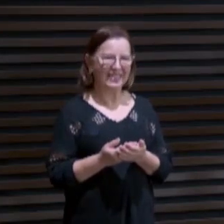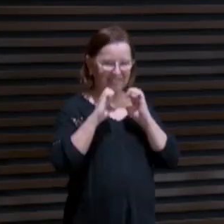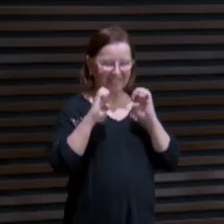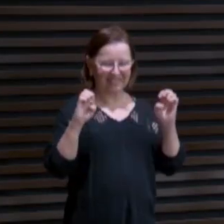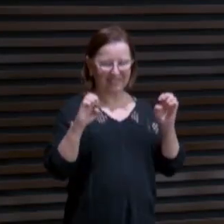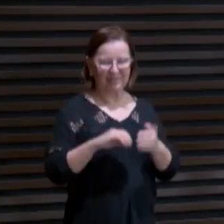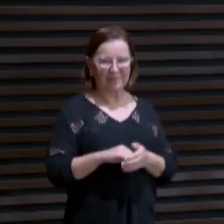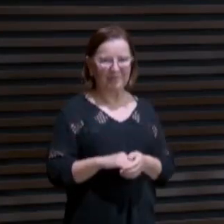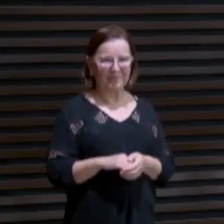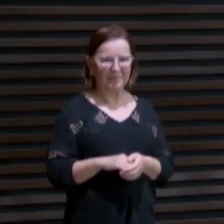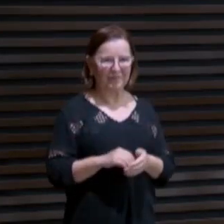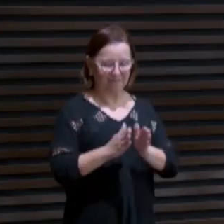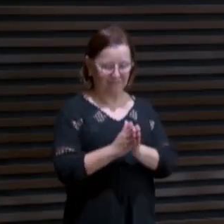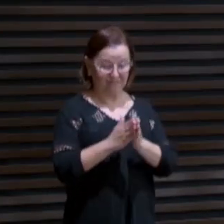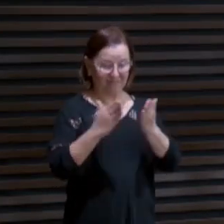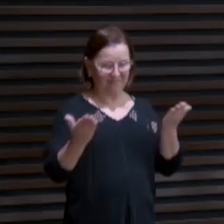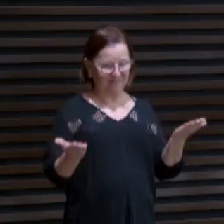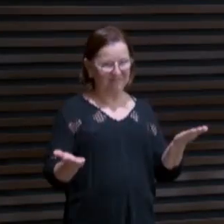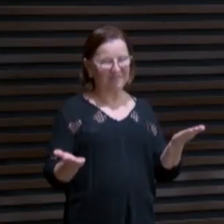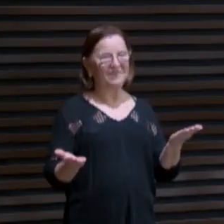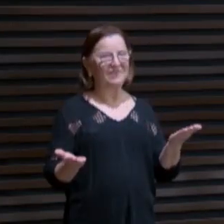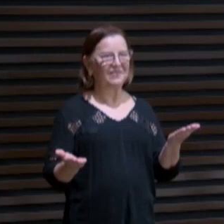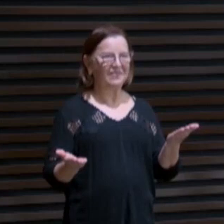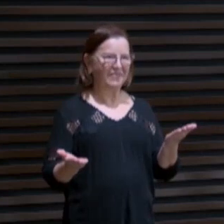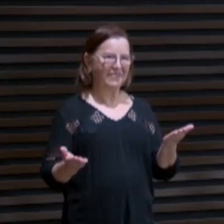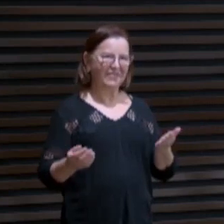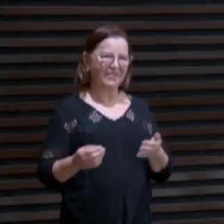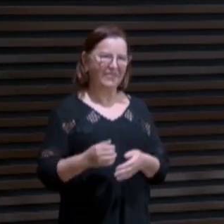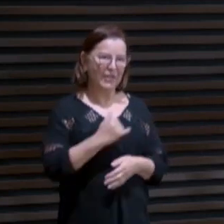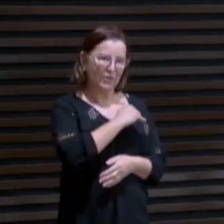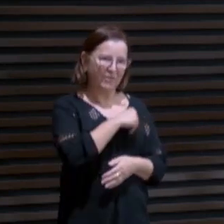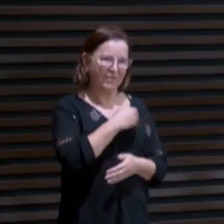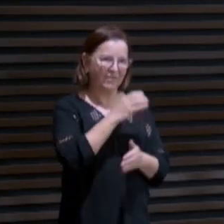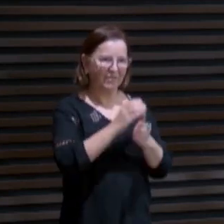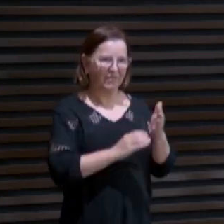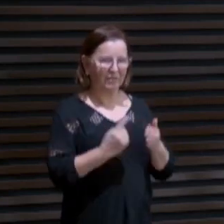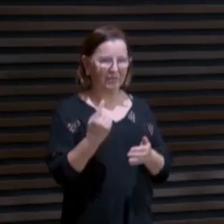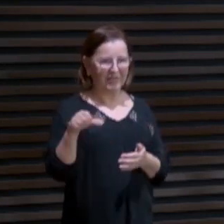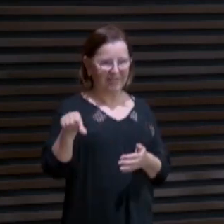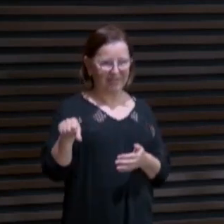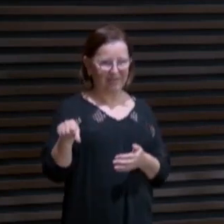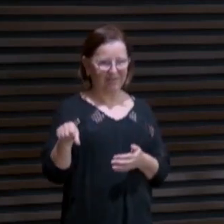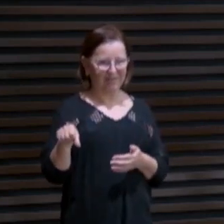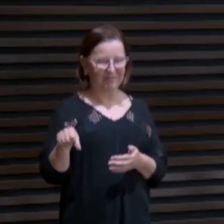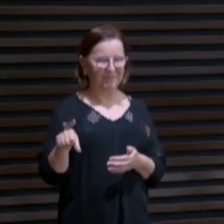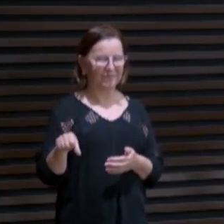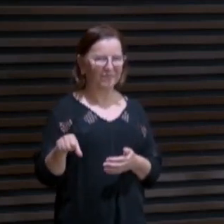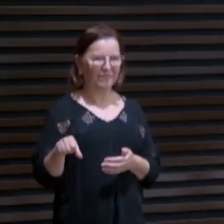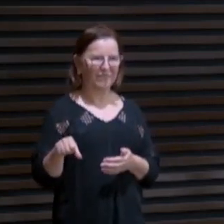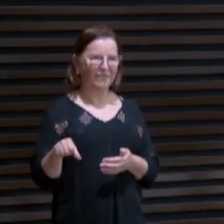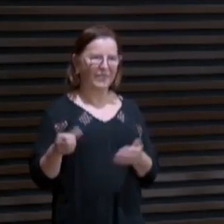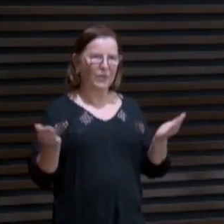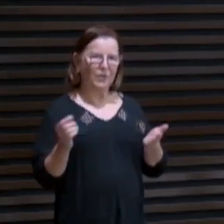Abra aí a sua Bíblia, ou projete aí. João capítulo 19, nós vamos ler hoje dos